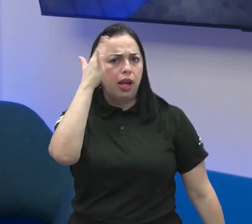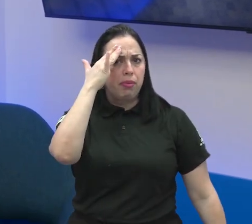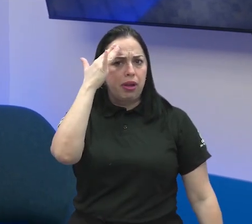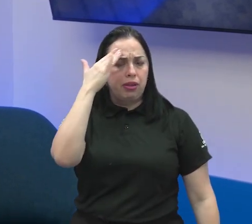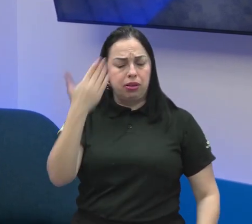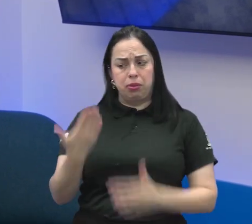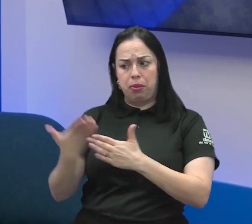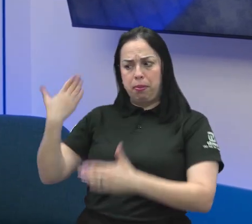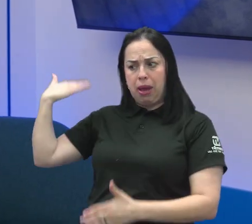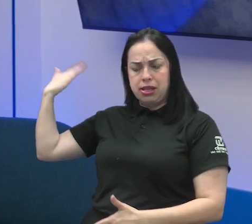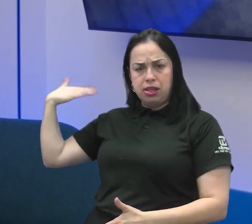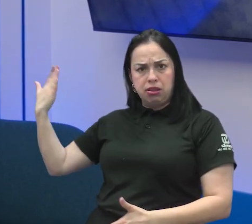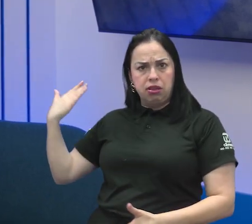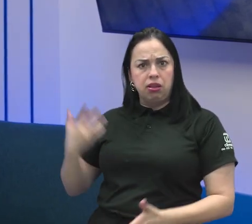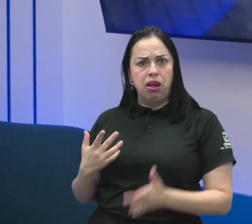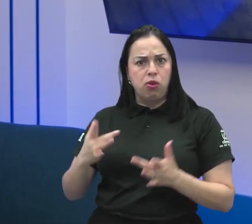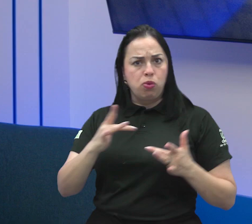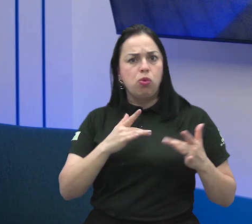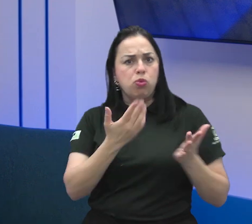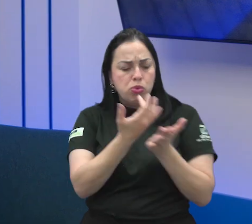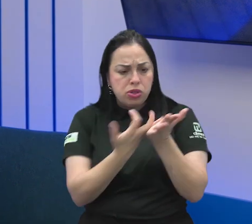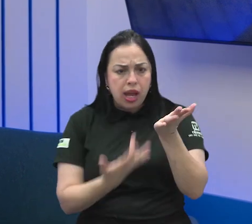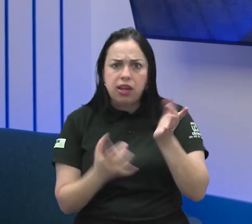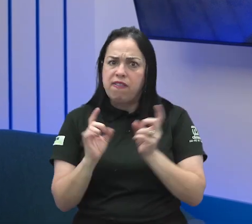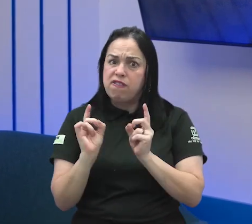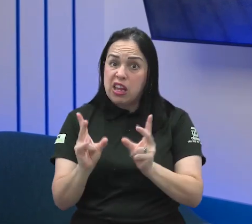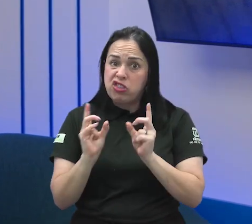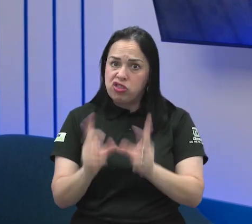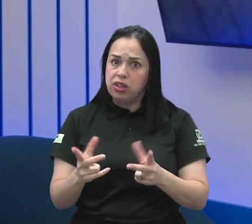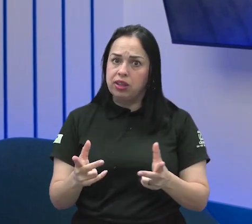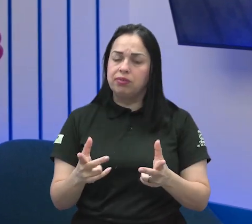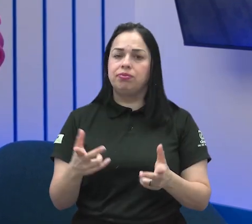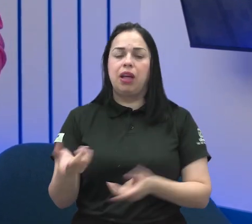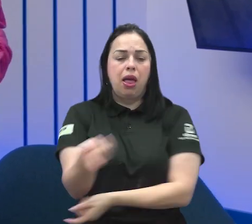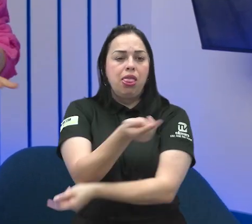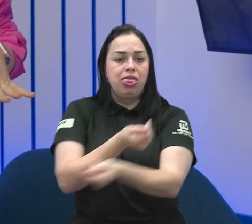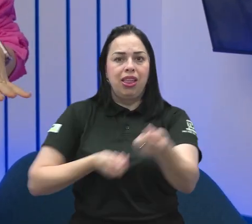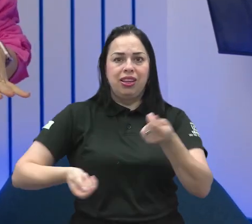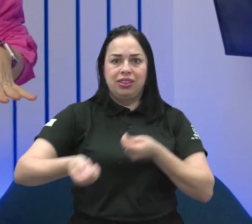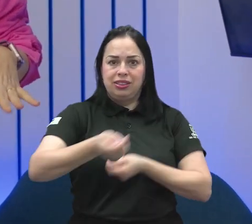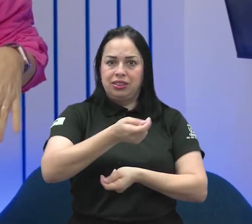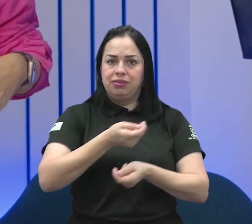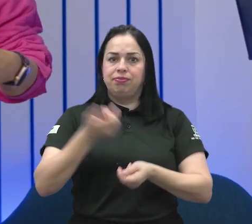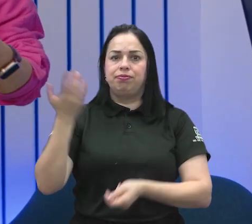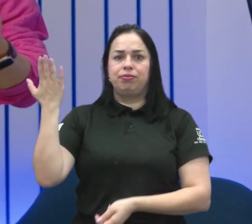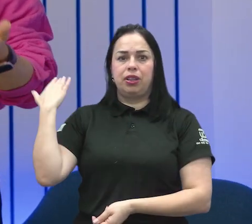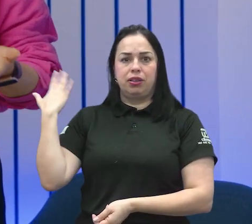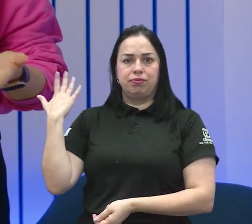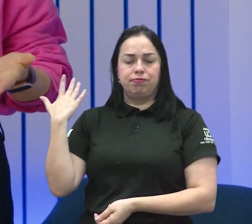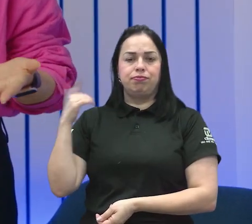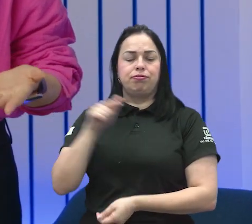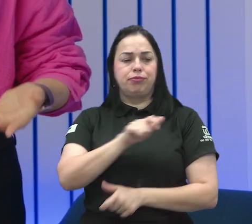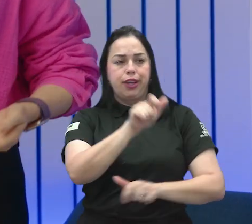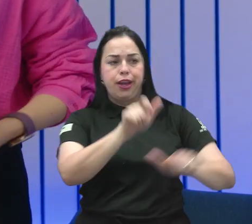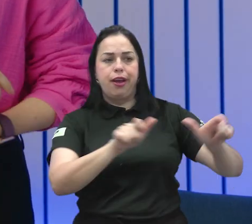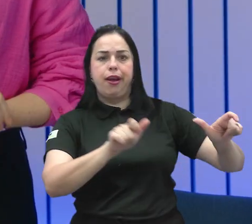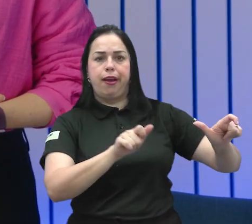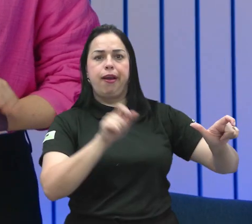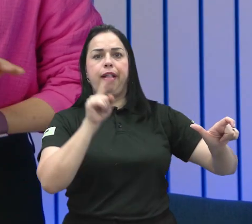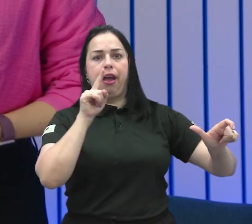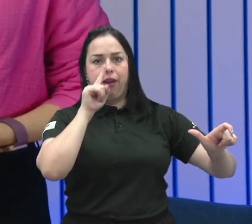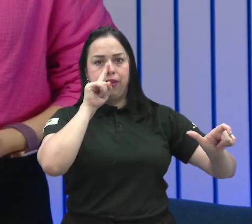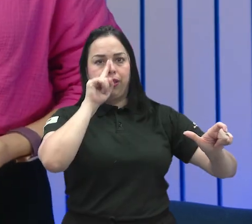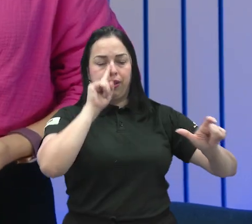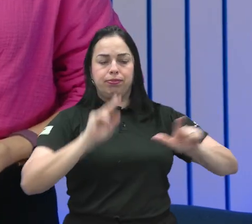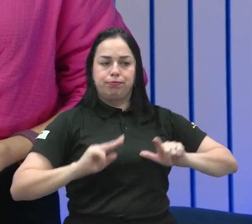você sabia que no passado o sangue era vendido no Brasil? Era uma mercadoria. E essa prática colocou a vida